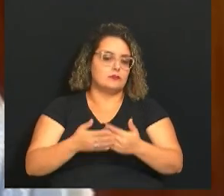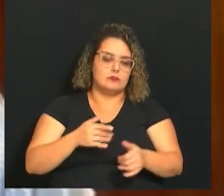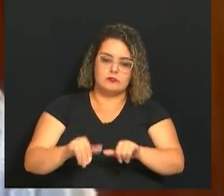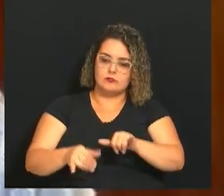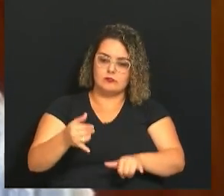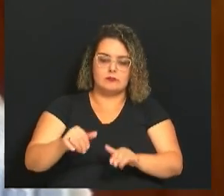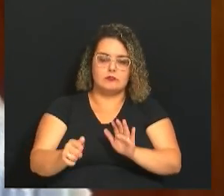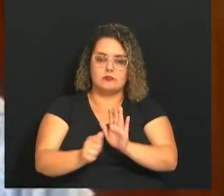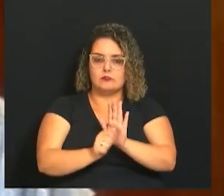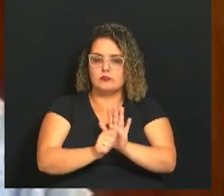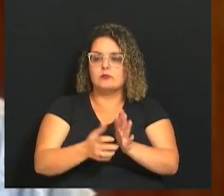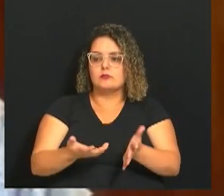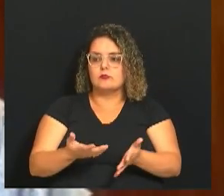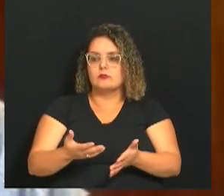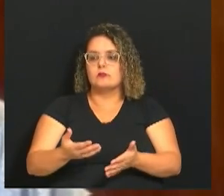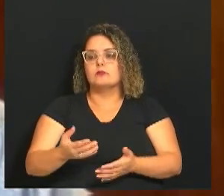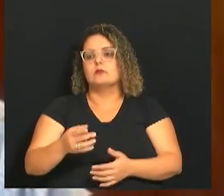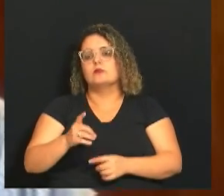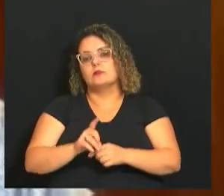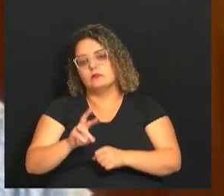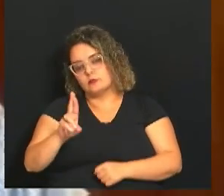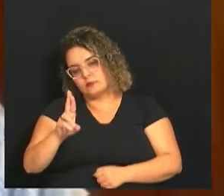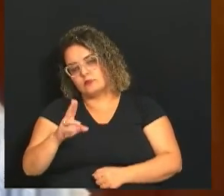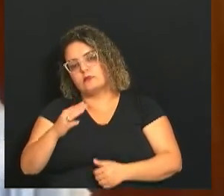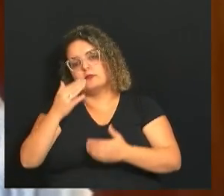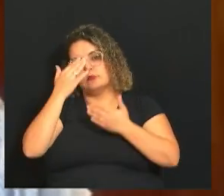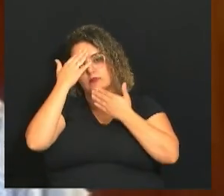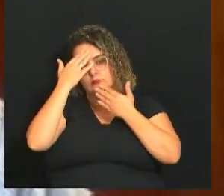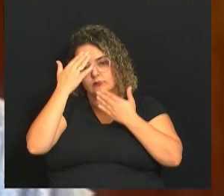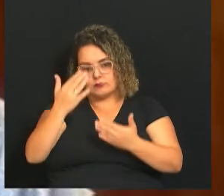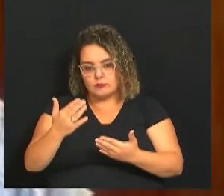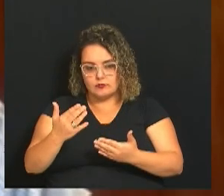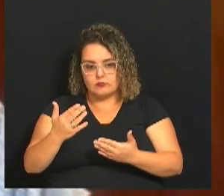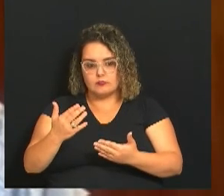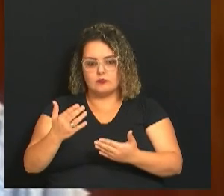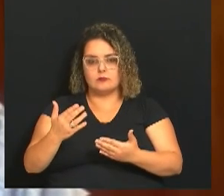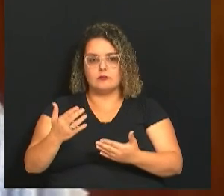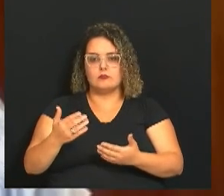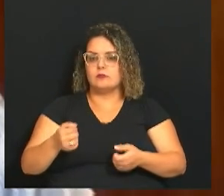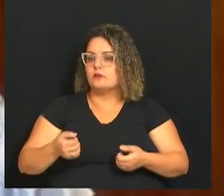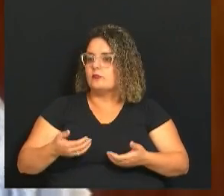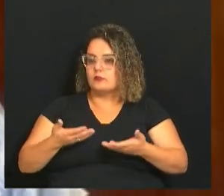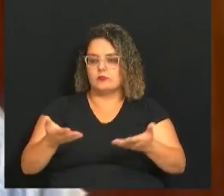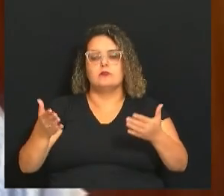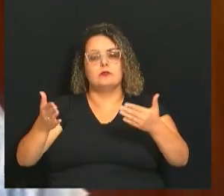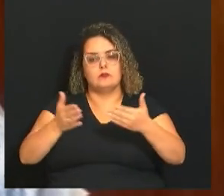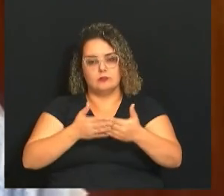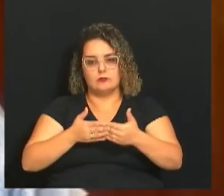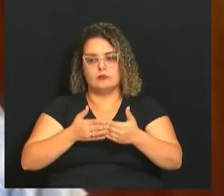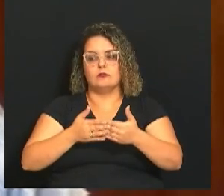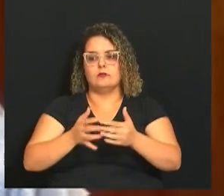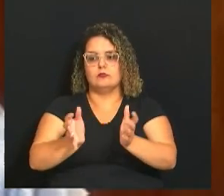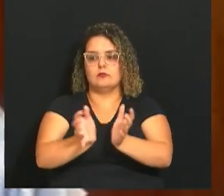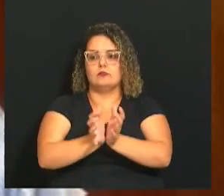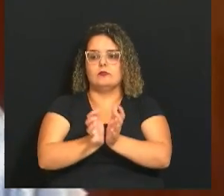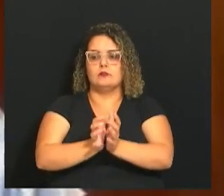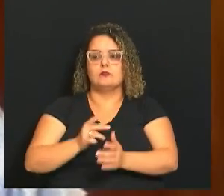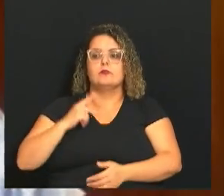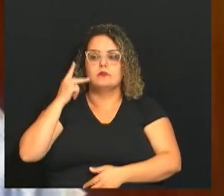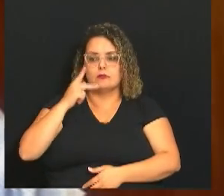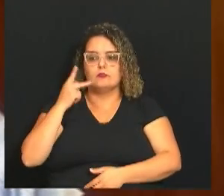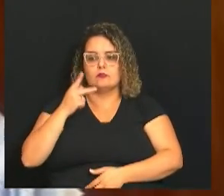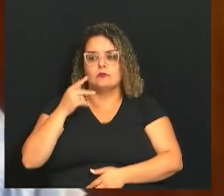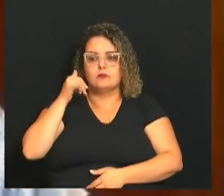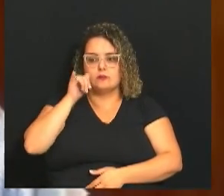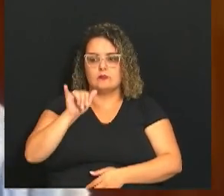substância. Doutor, mais uma vez, muito obrigado e dou aqui por encerrado a Comissão de Políticas de Prevenção às Drogas.